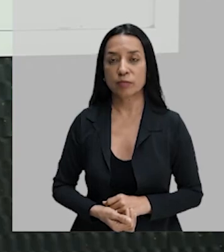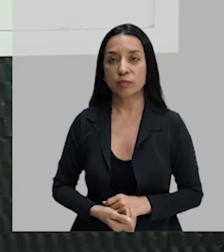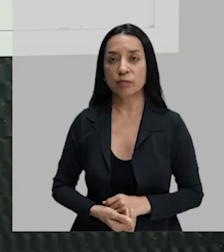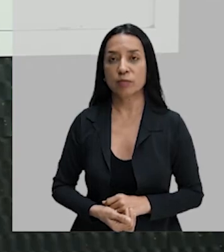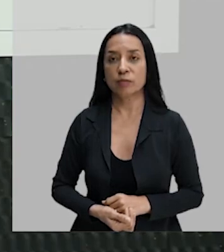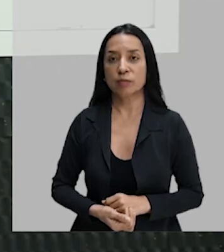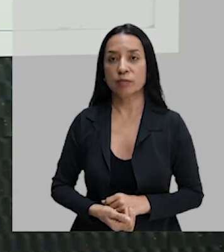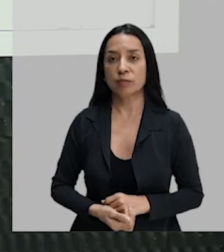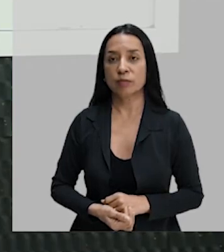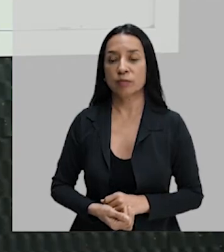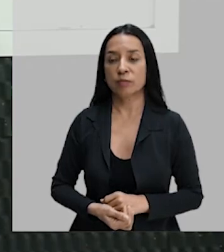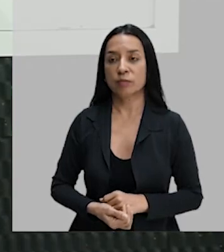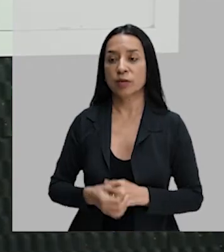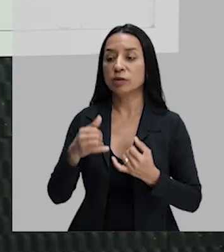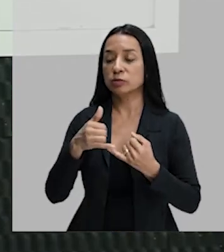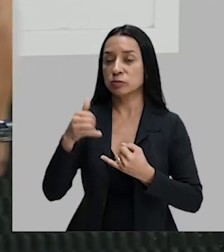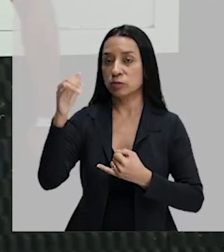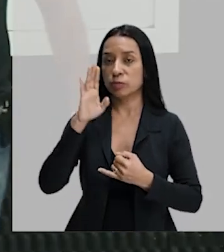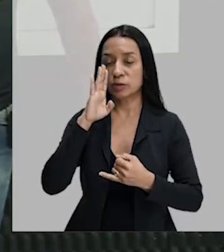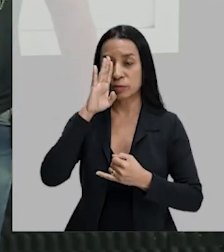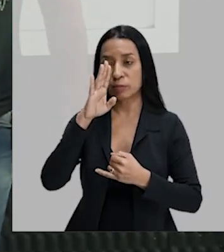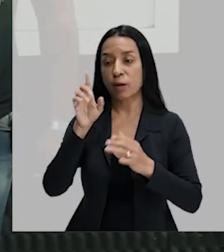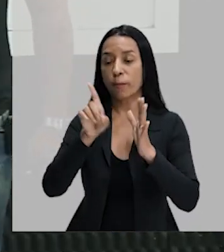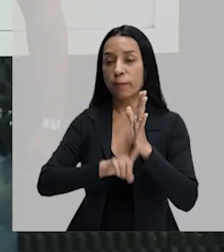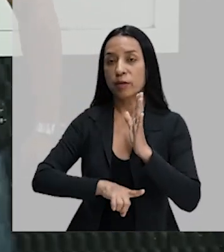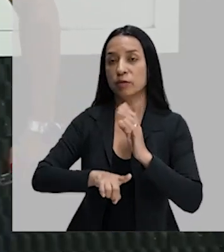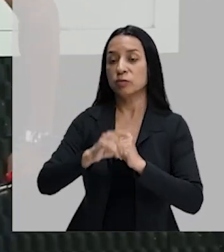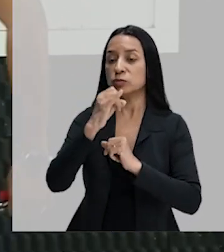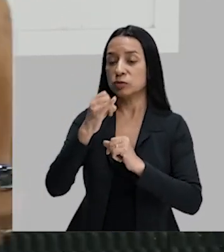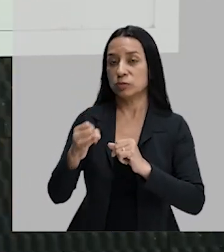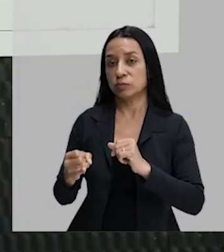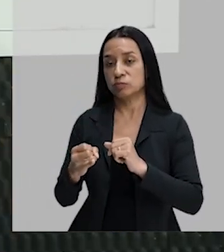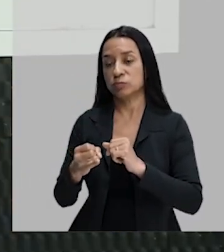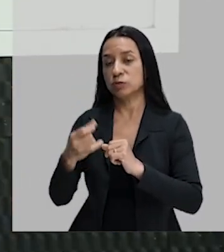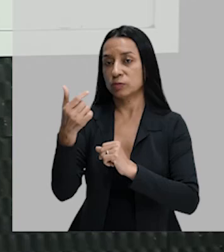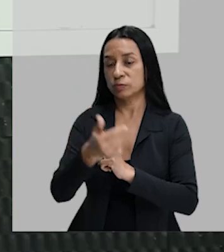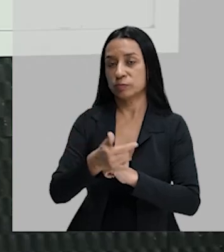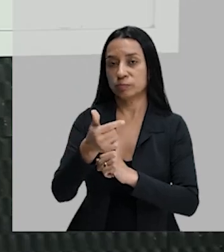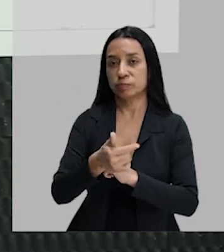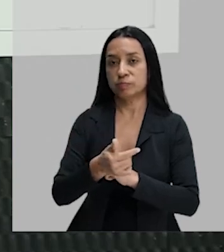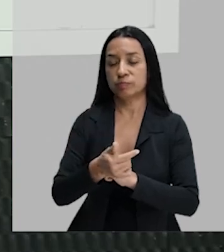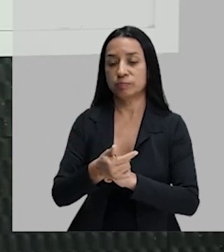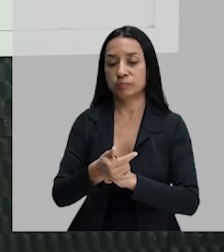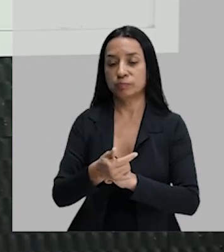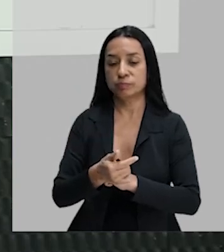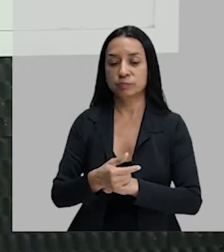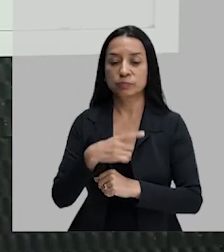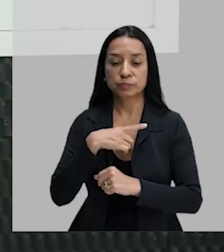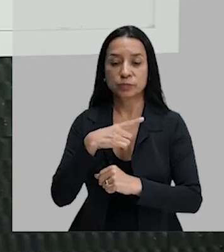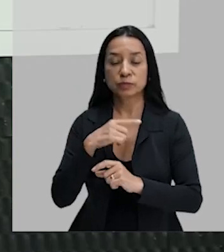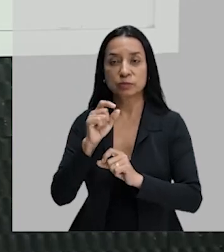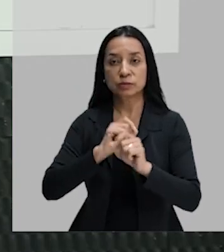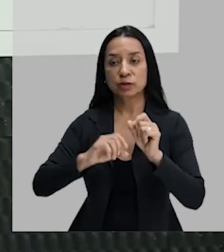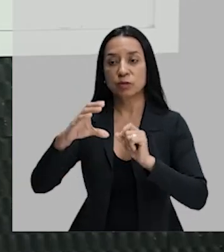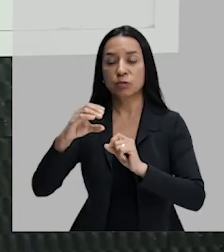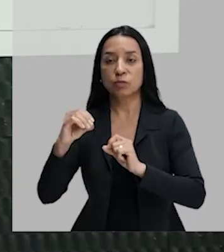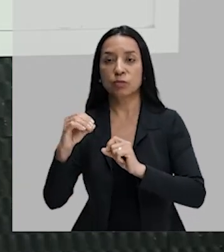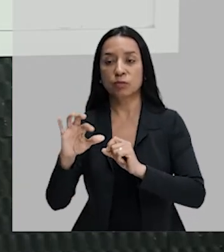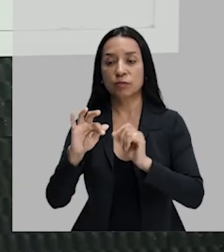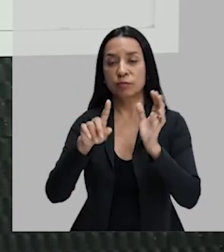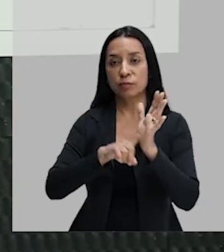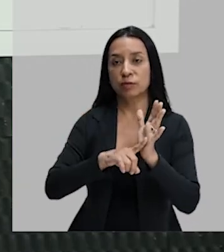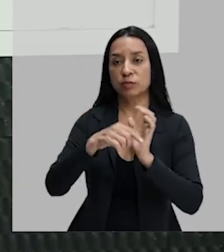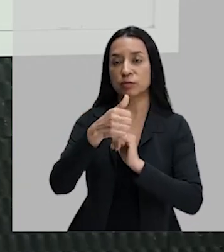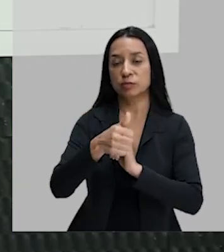diagonal principal menos diagonal secundário você já sabem bem então nós temos que o cofator vai ficar menos um